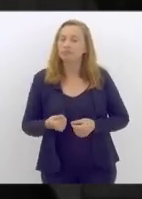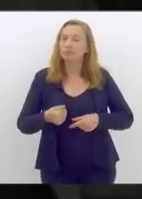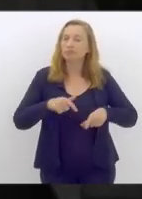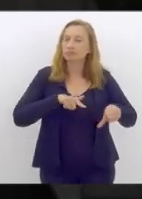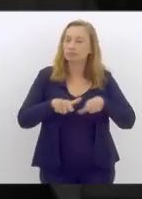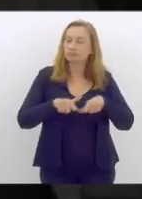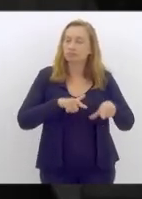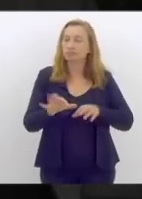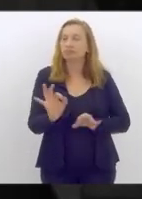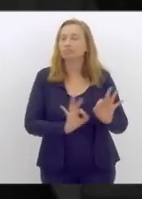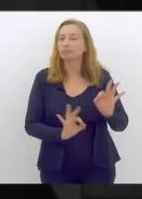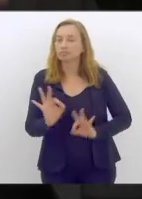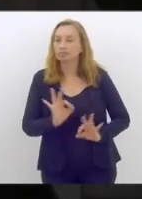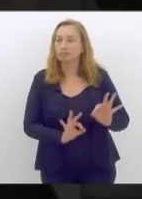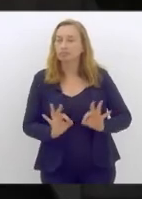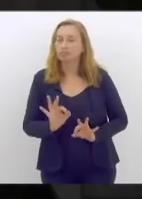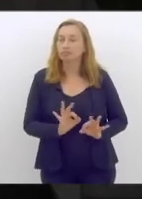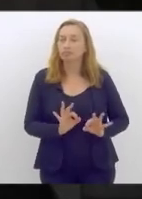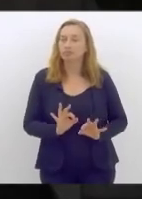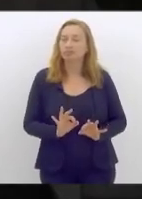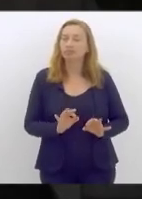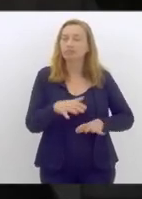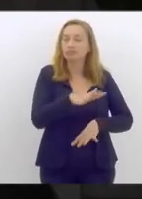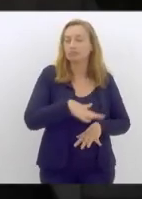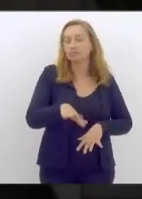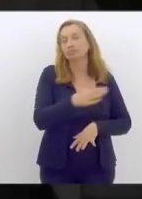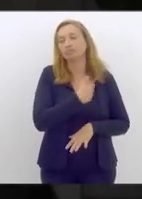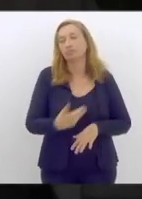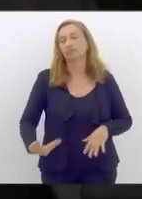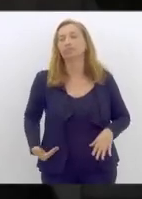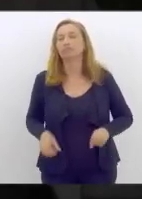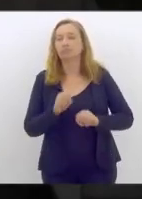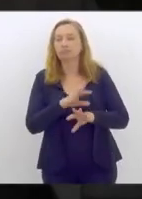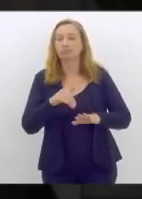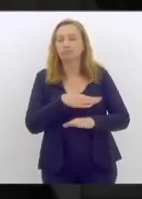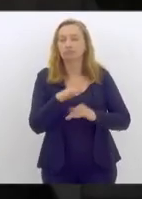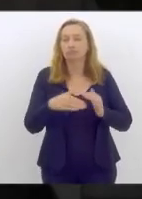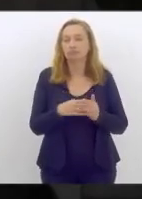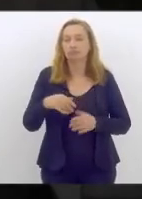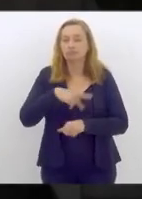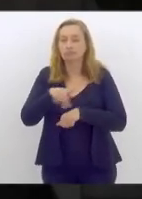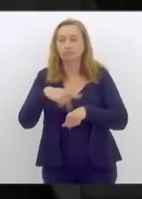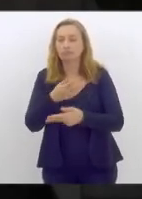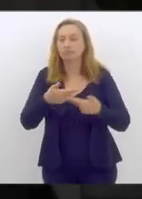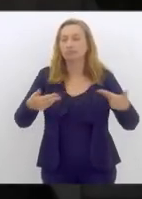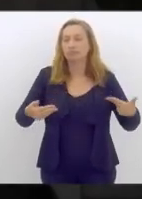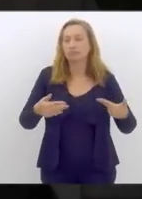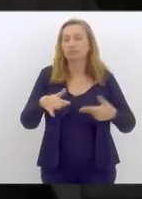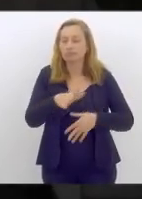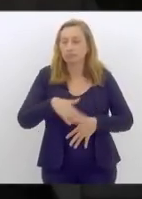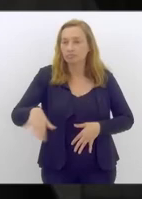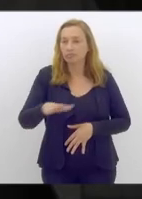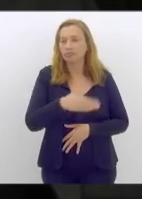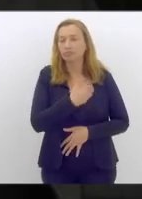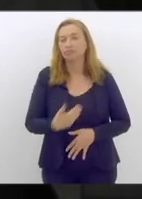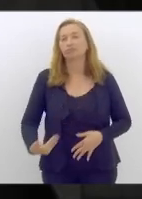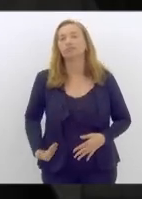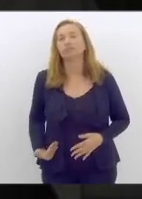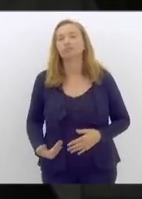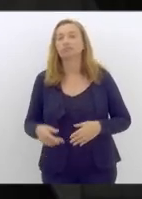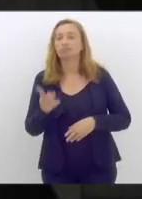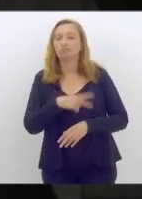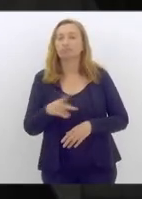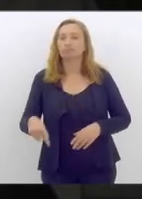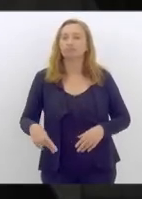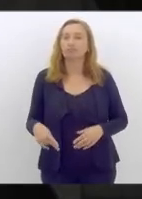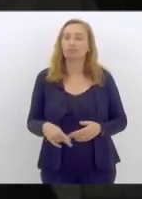de plano de cargos né nas redes públicas de Educação de todo o Brasil porque ainda hoje em muitas redes públicas e milhares de redes públicos e professores